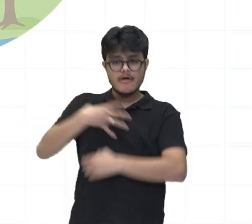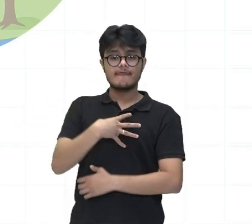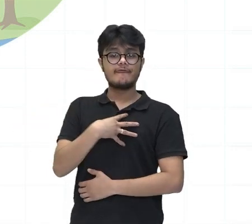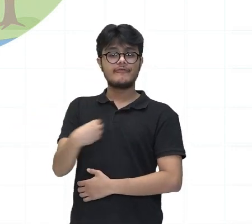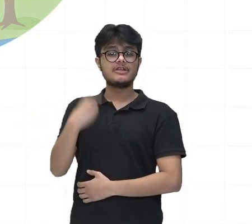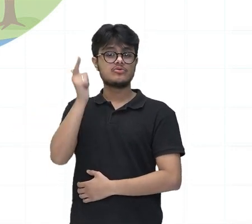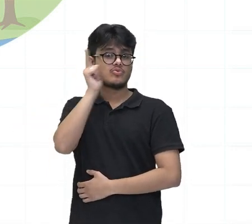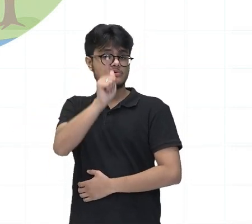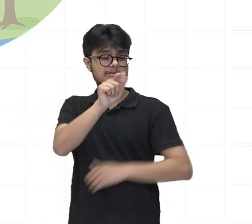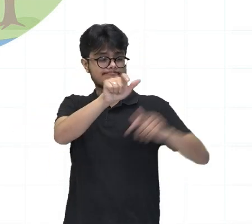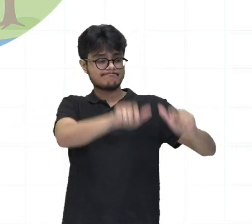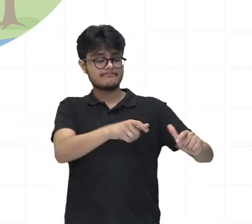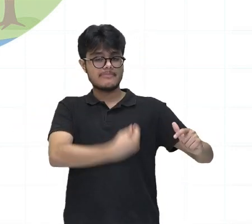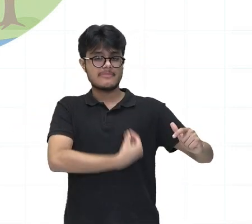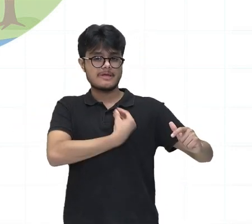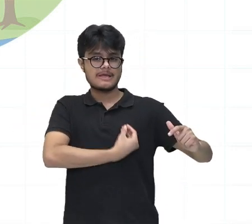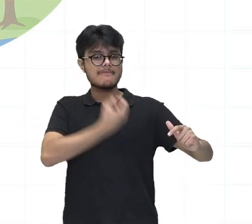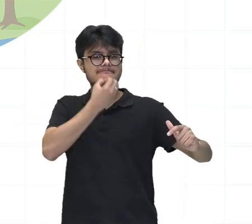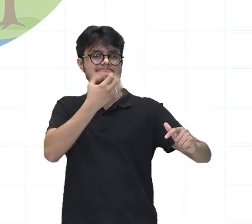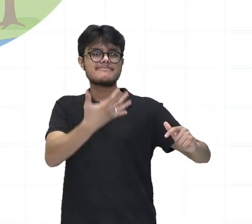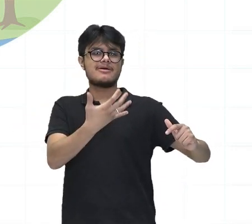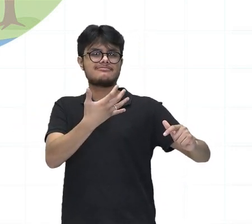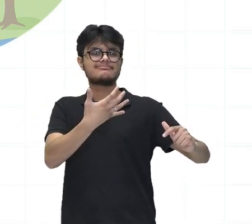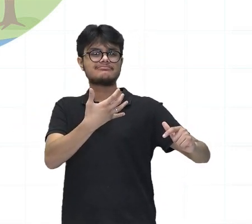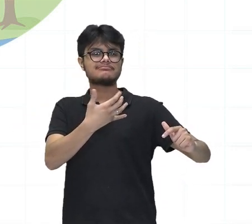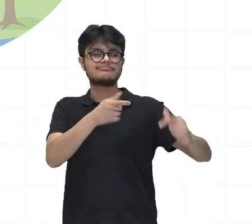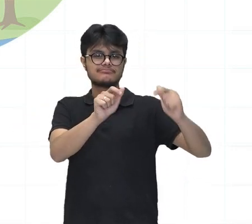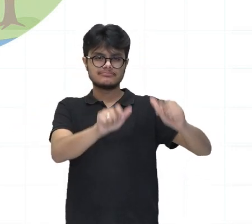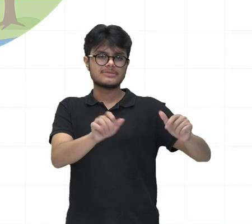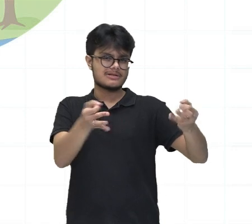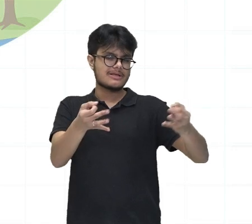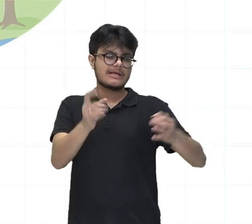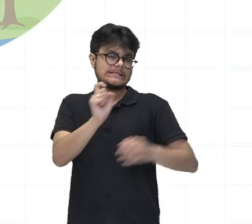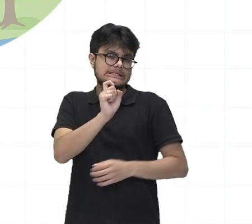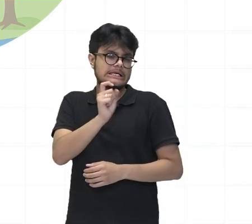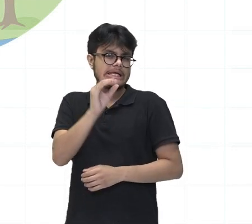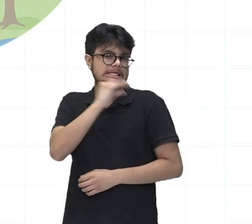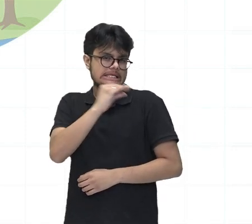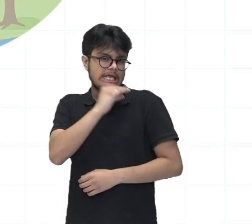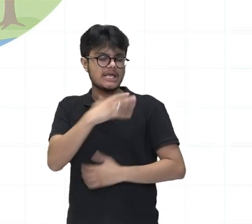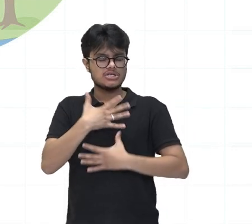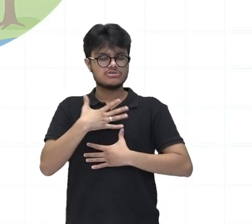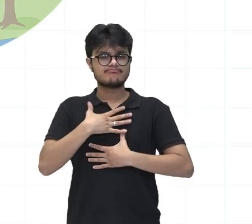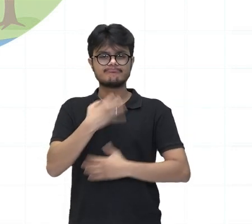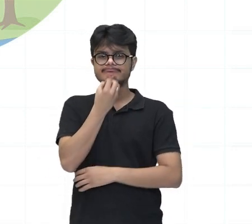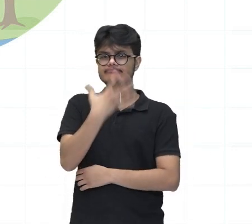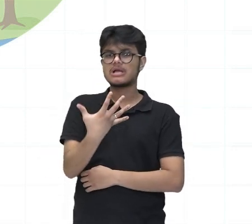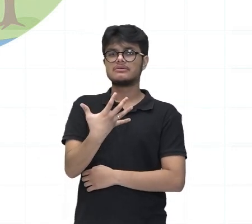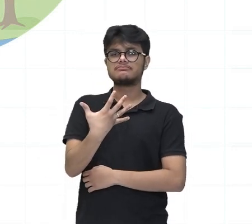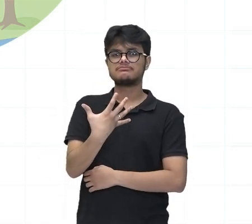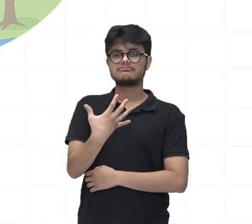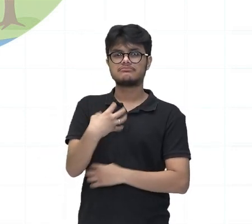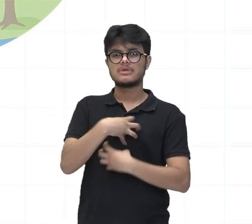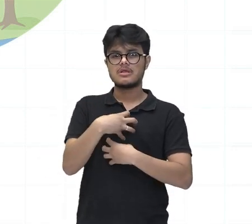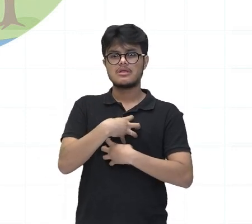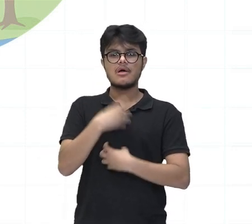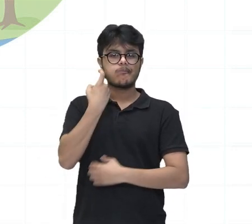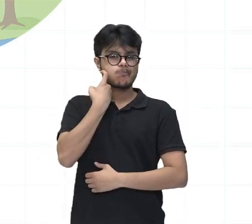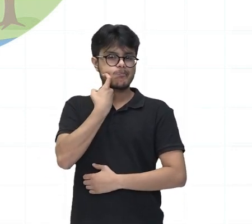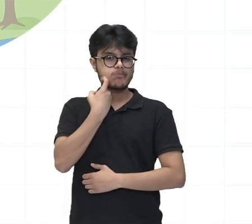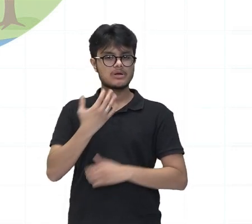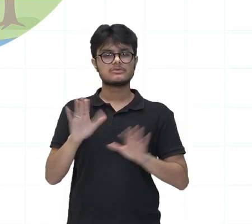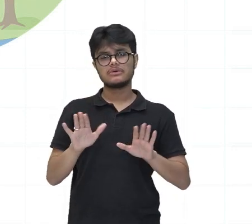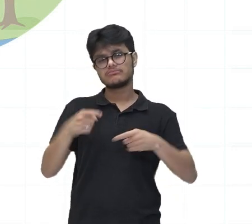procurem locais apropriados, mais aquecidos, para a reprodução. Então, migração